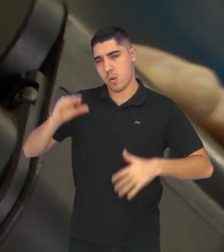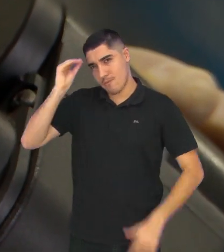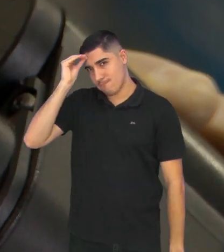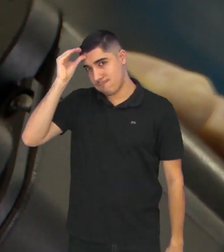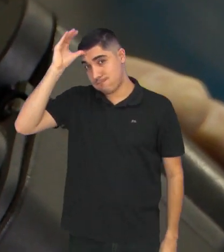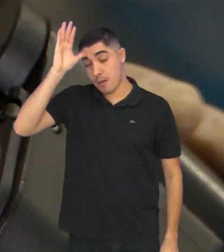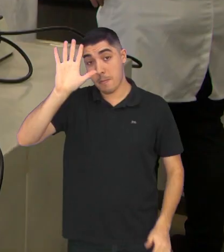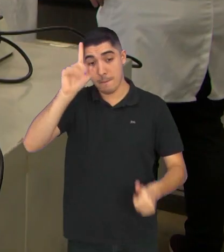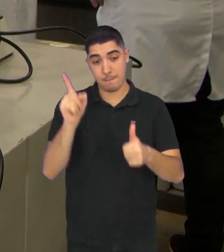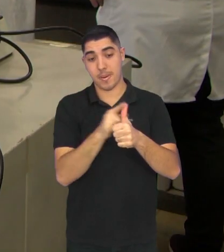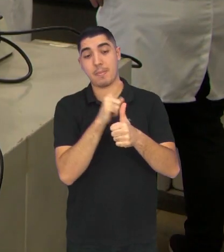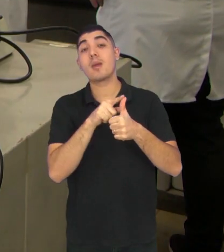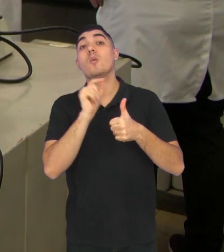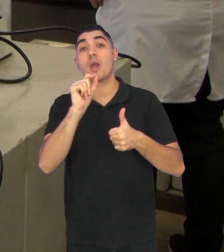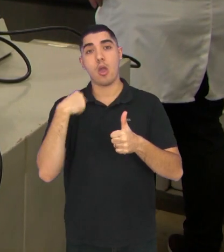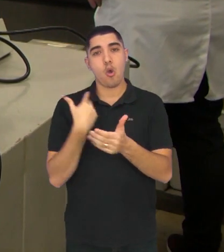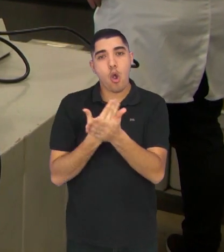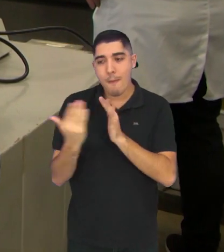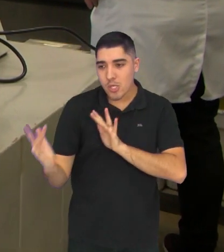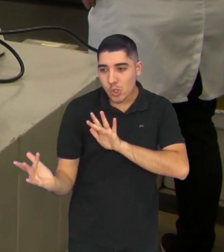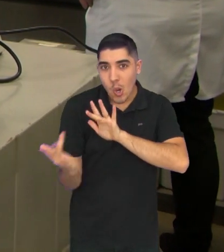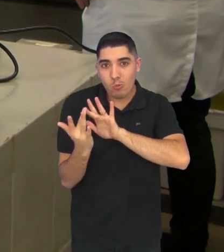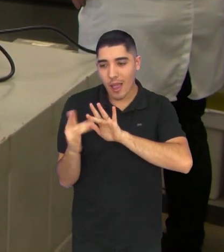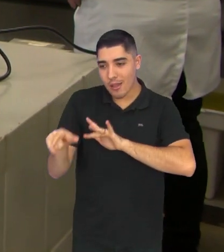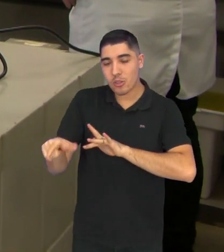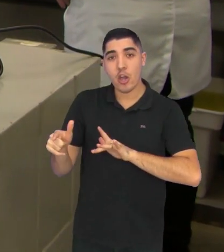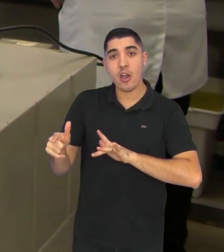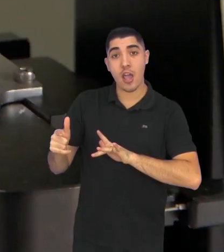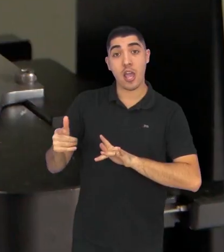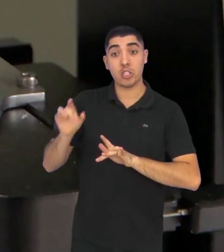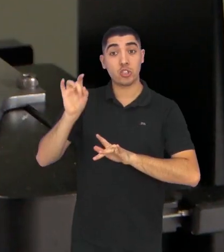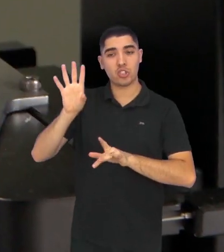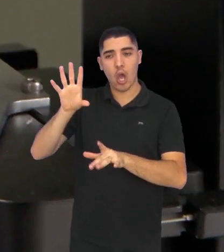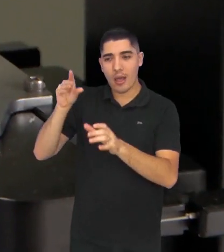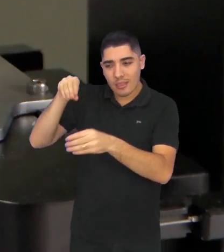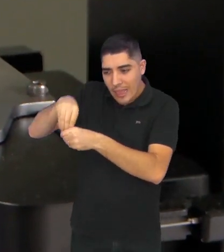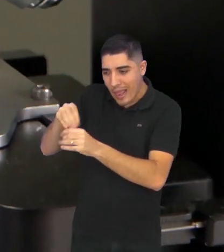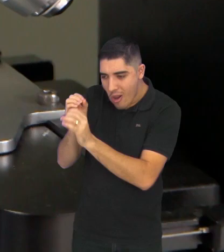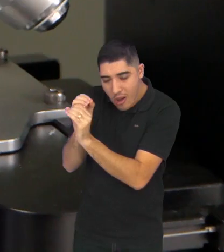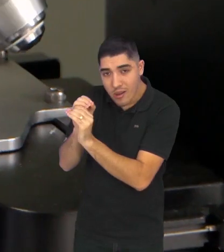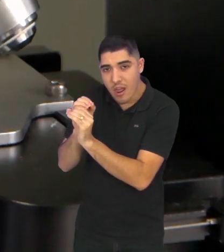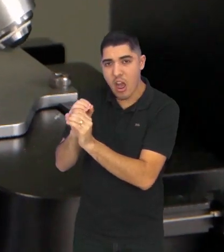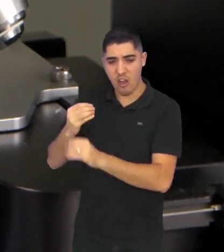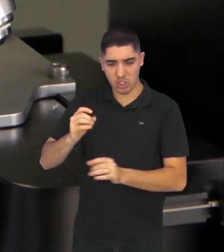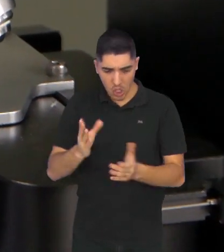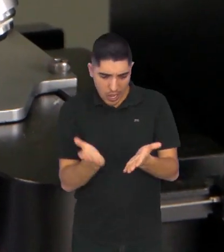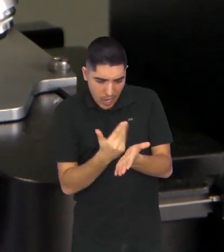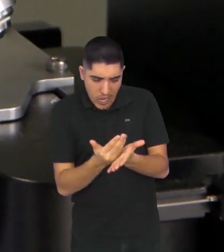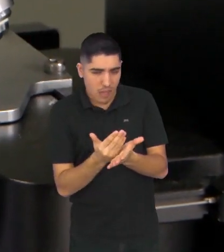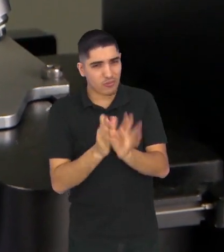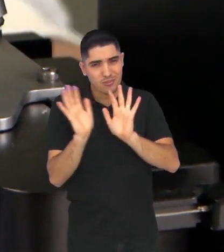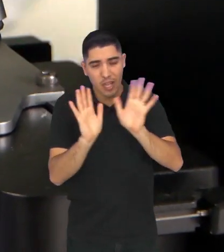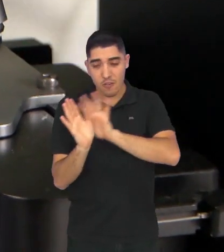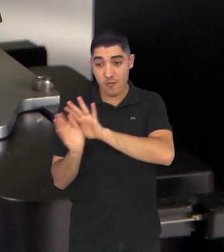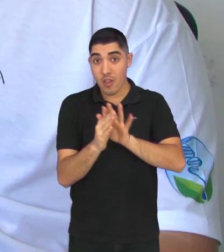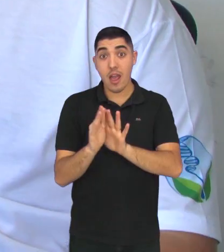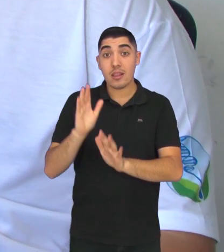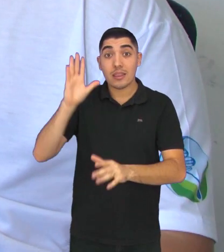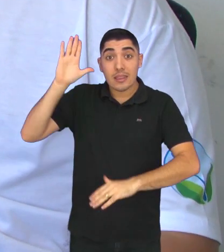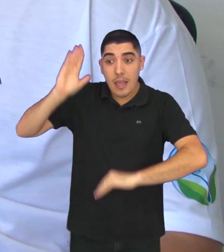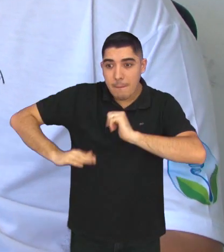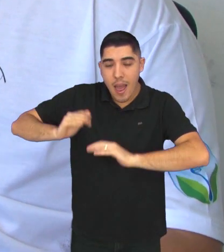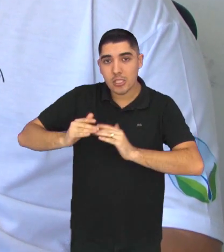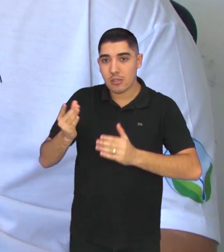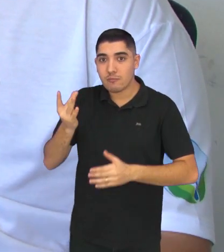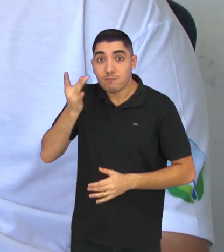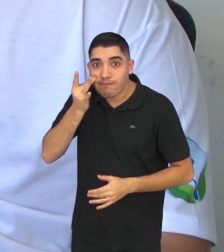porque, em primeiro lugar, eu começo a ter o contato com a vida fora do laboratório, fora dos livros, fora dos slides. Eu